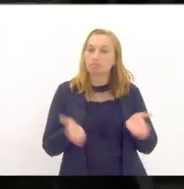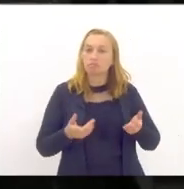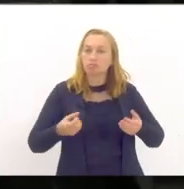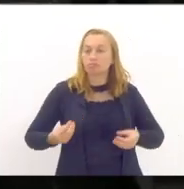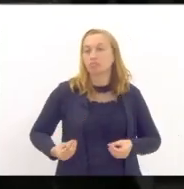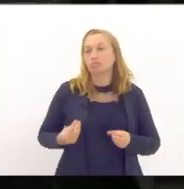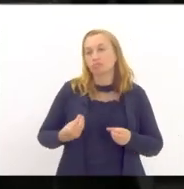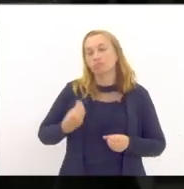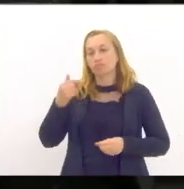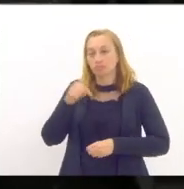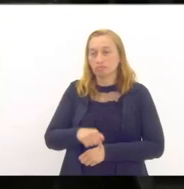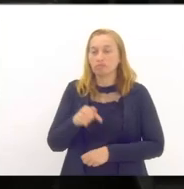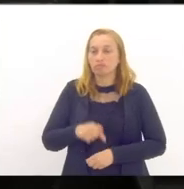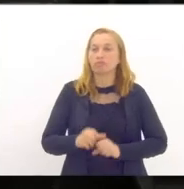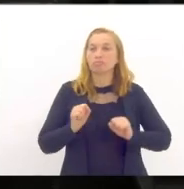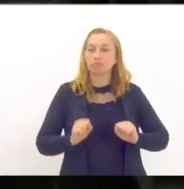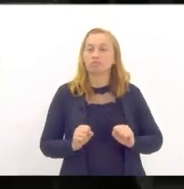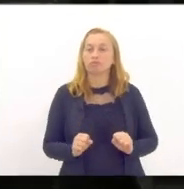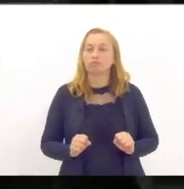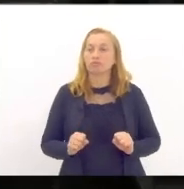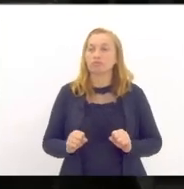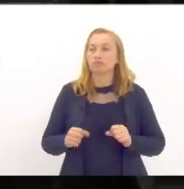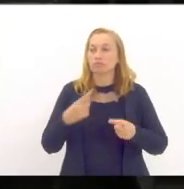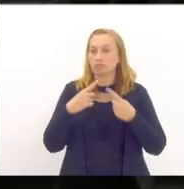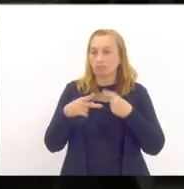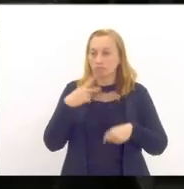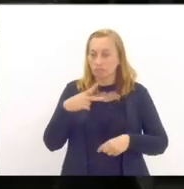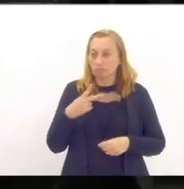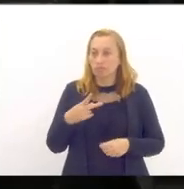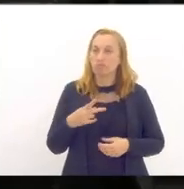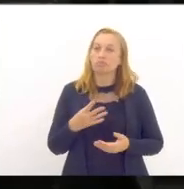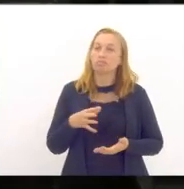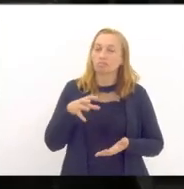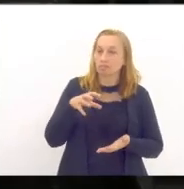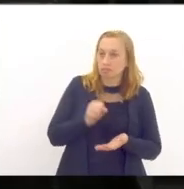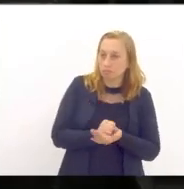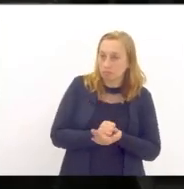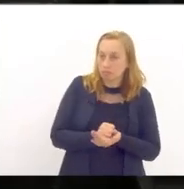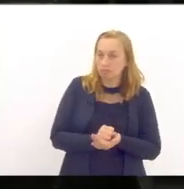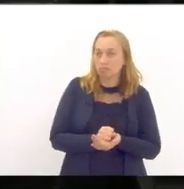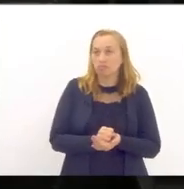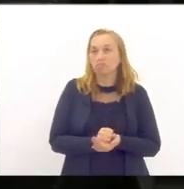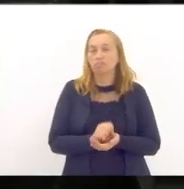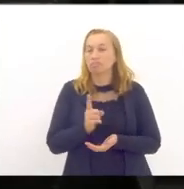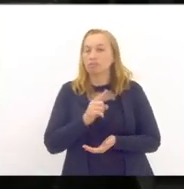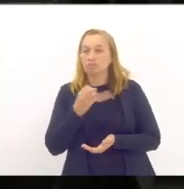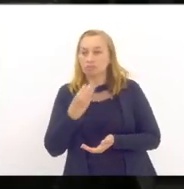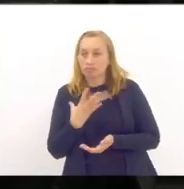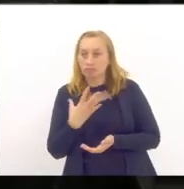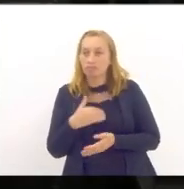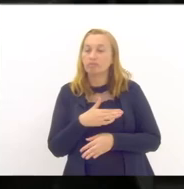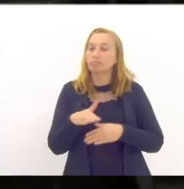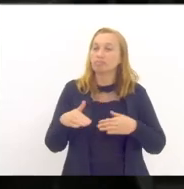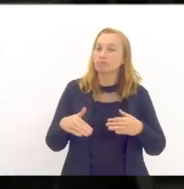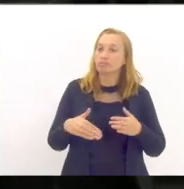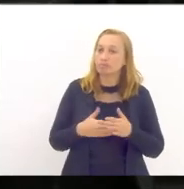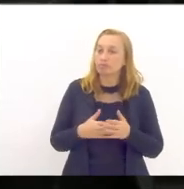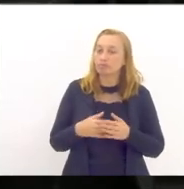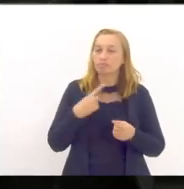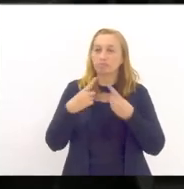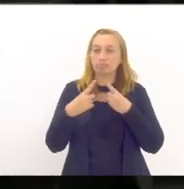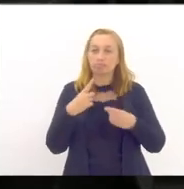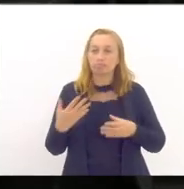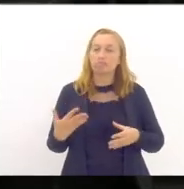aqui. Esse discurso, ele vai entrar para os anais, né? Não por ser bom, mas porque todos os discursos